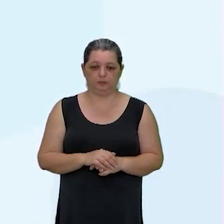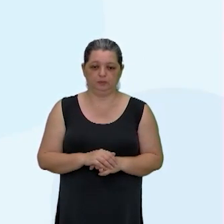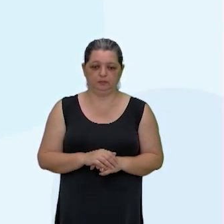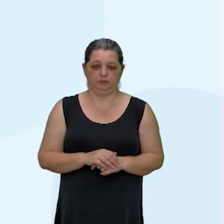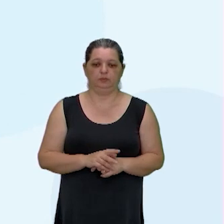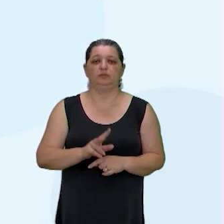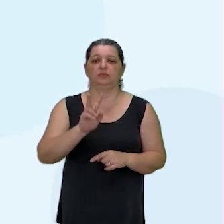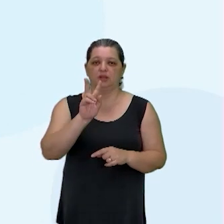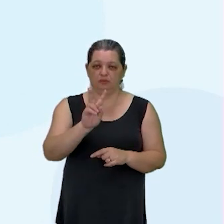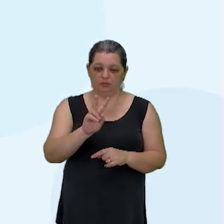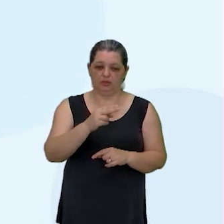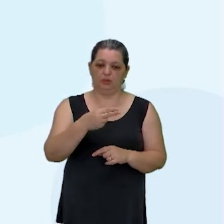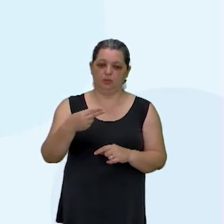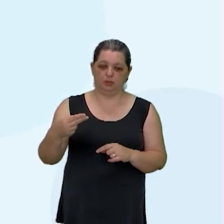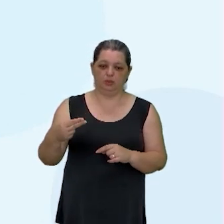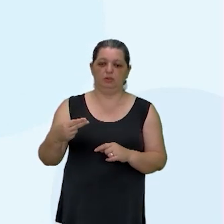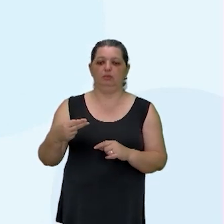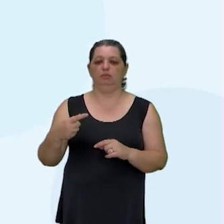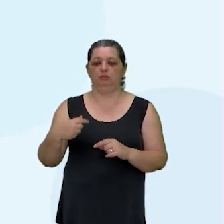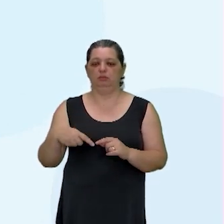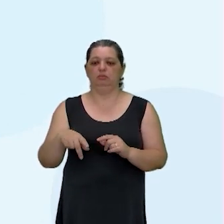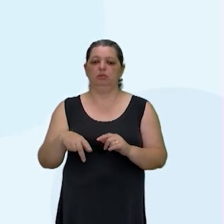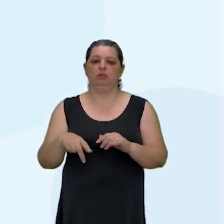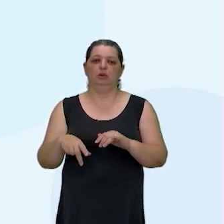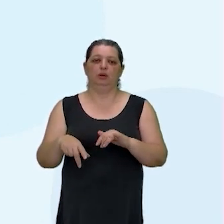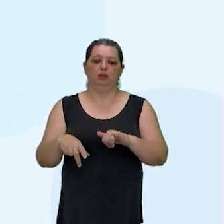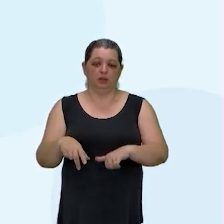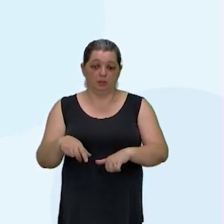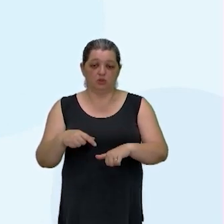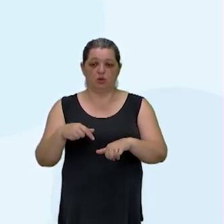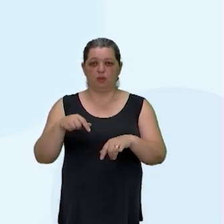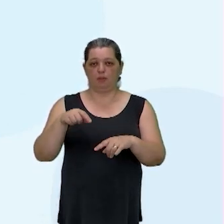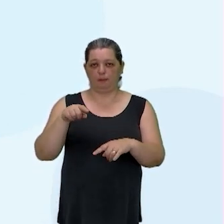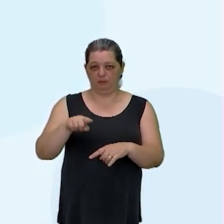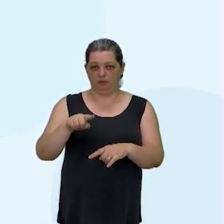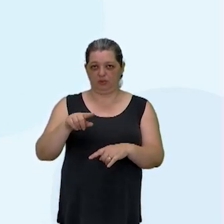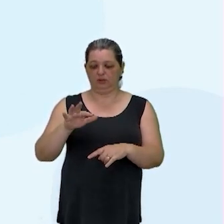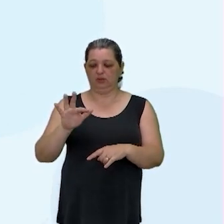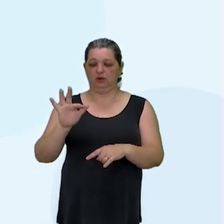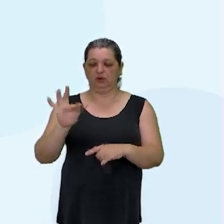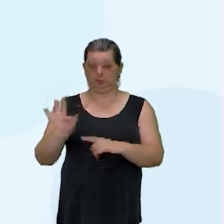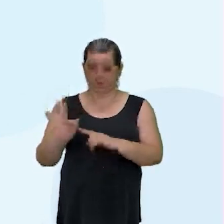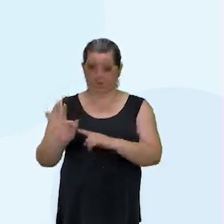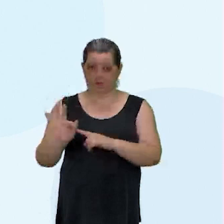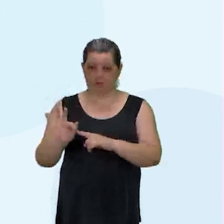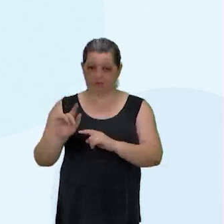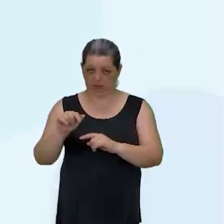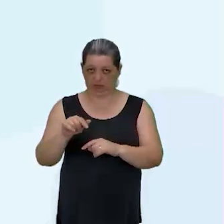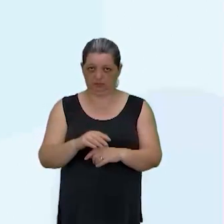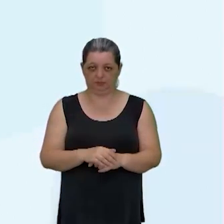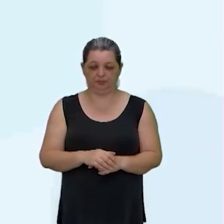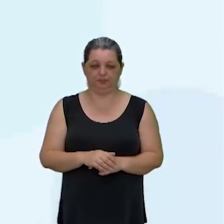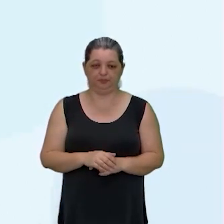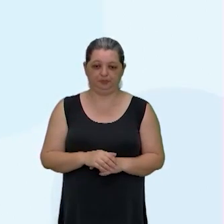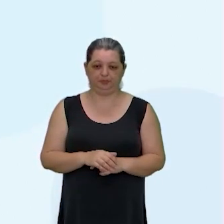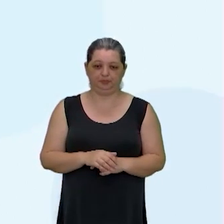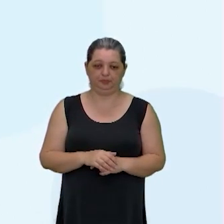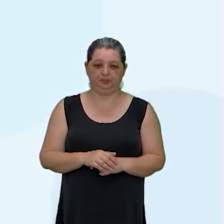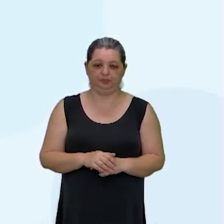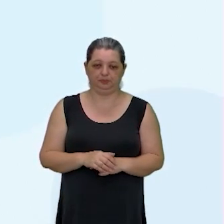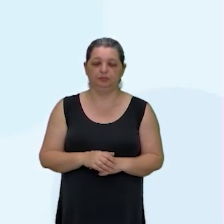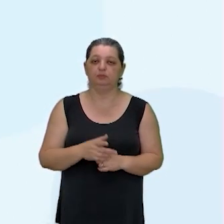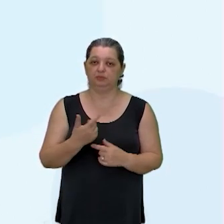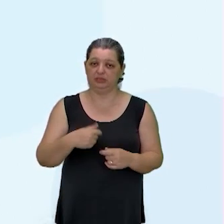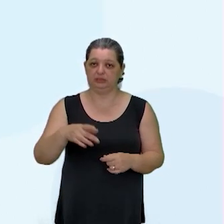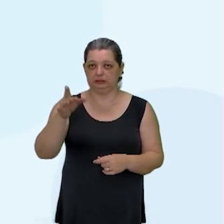e veem igual a lâmina comprimento de onda vezes a frequência vai Number farofa para você